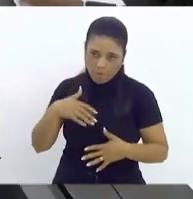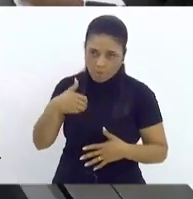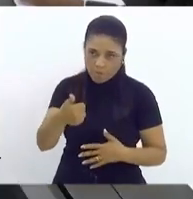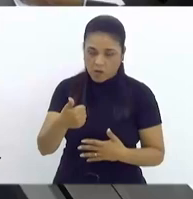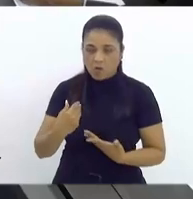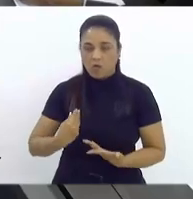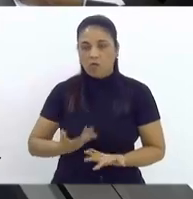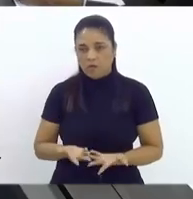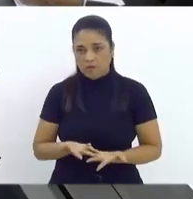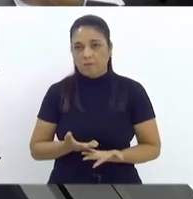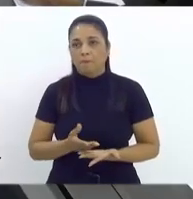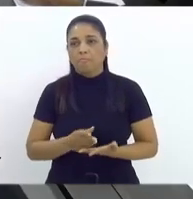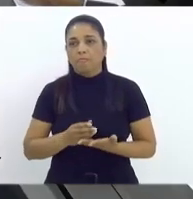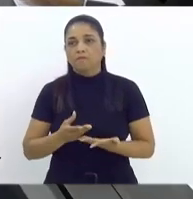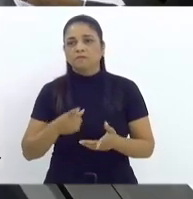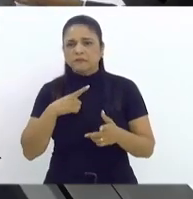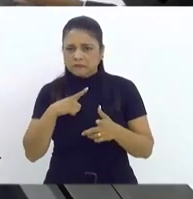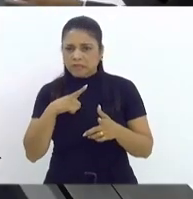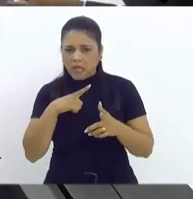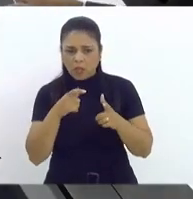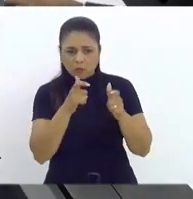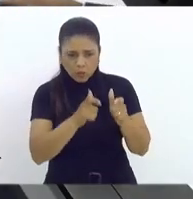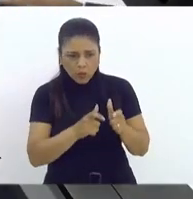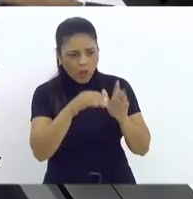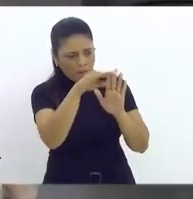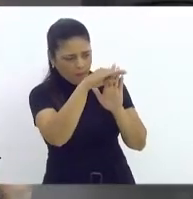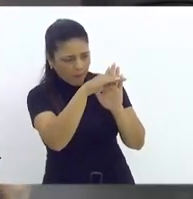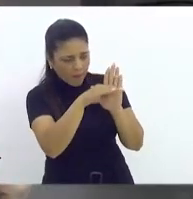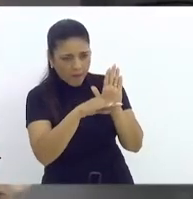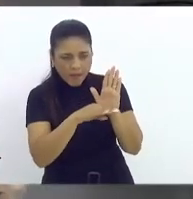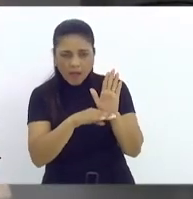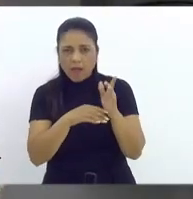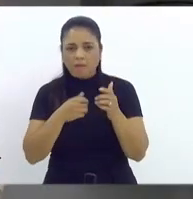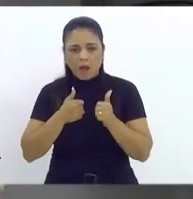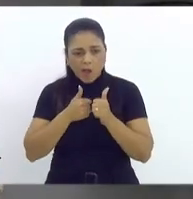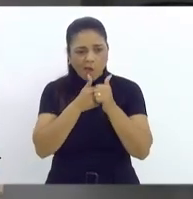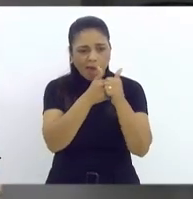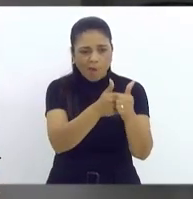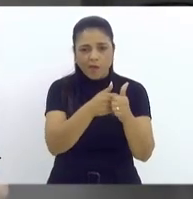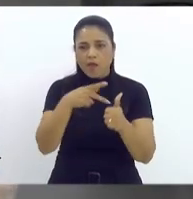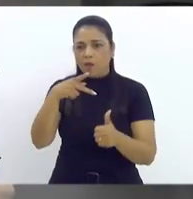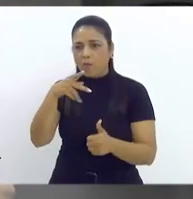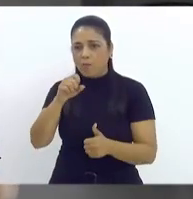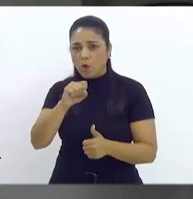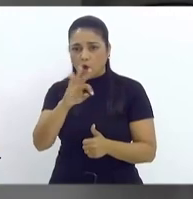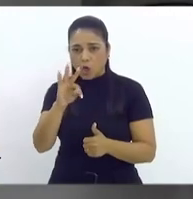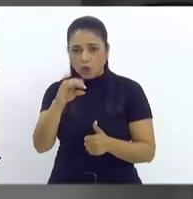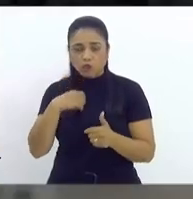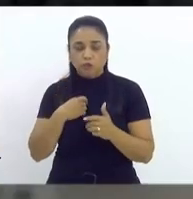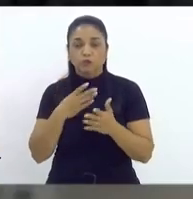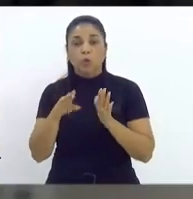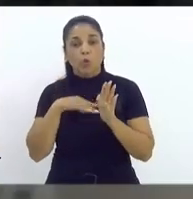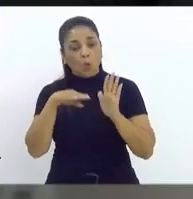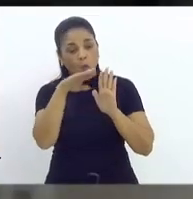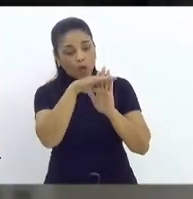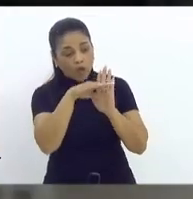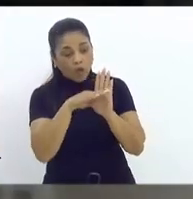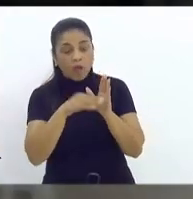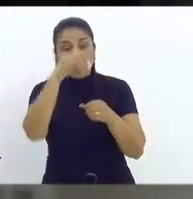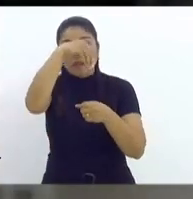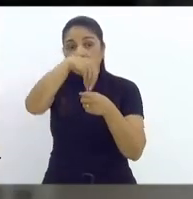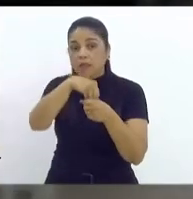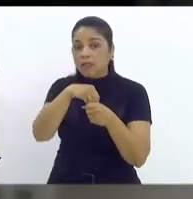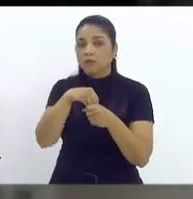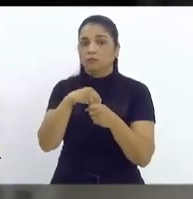que a gente possa acompanhar essa lista de postos? Como é que funciona isso? Ou é só uma coisa interna da empresa? Não, existem dados que